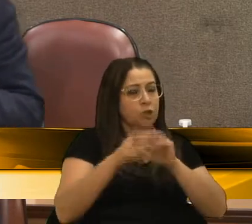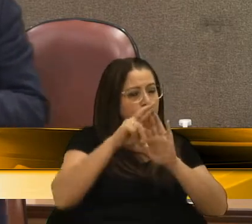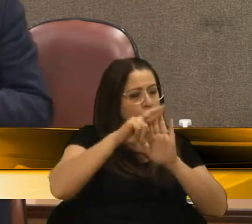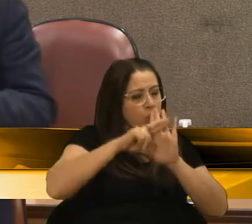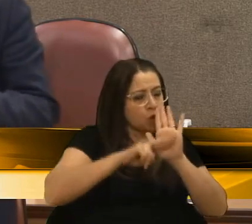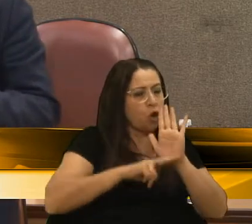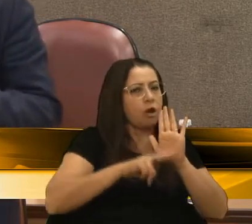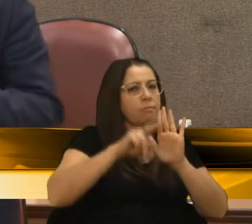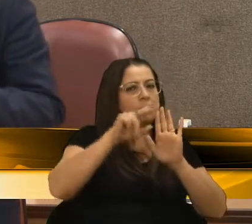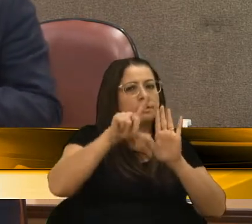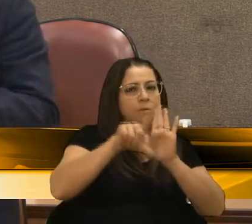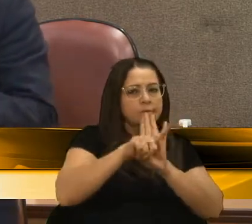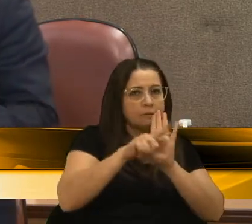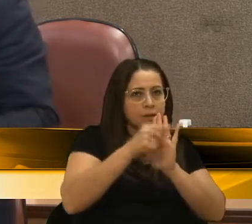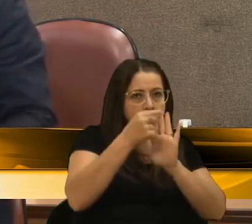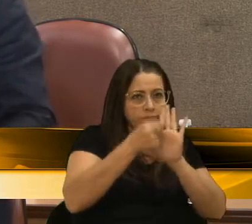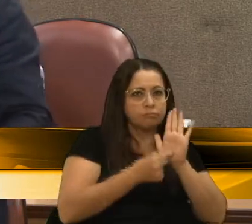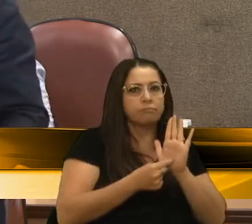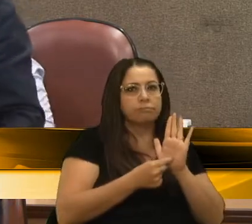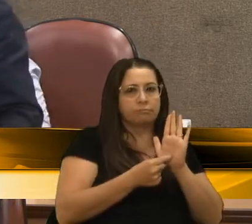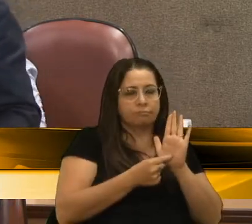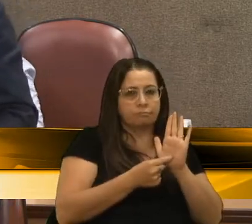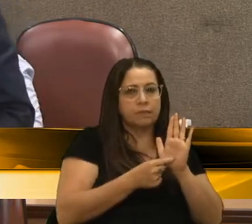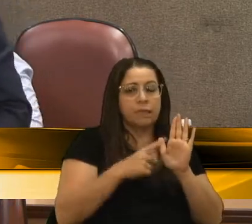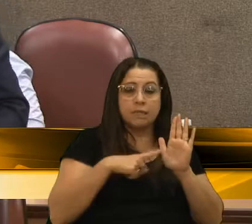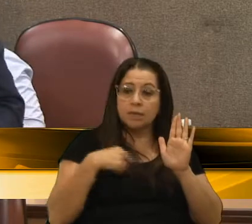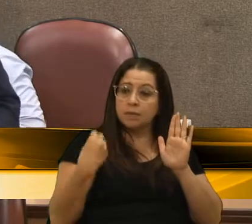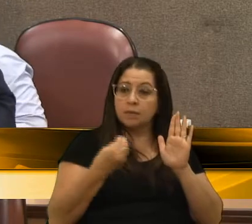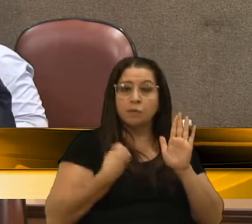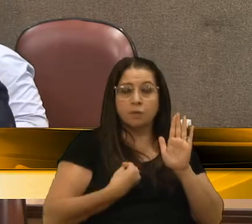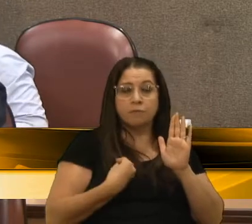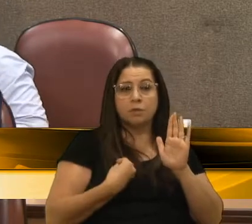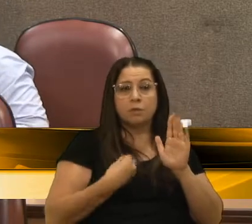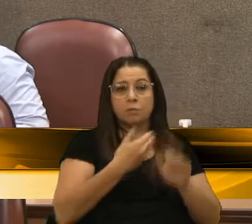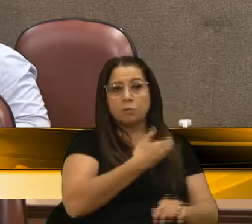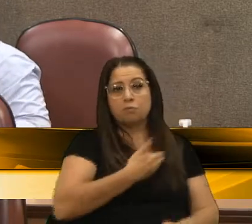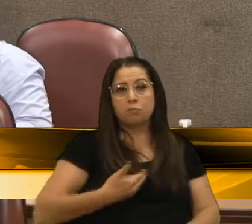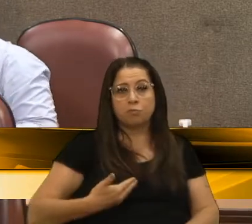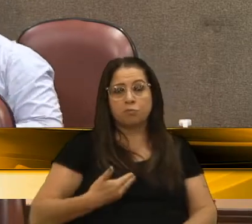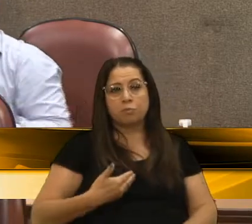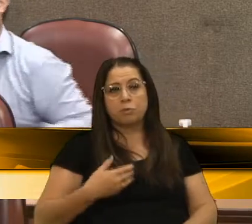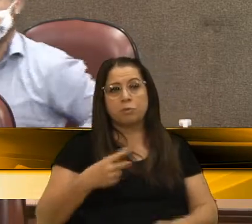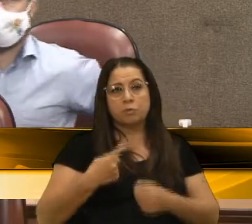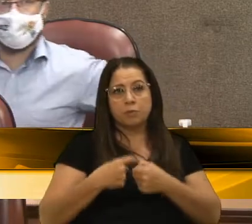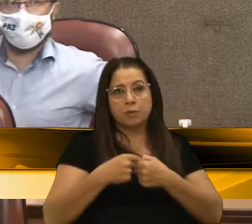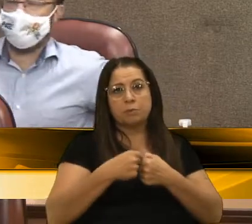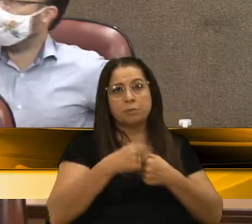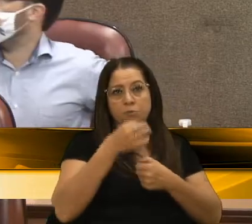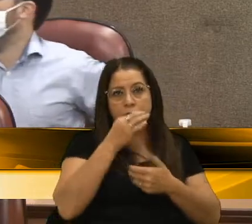normas, das leis que regem a vida pública de nosso município de Caxias do Sul.